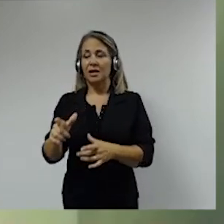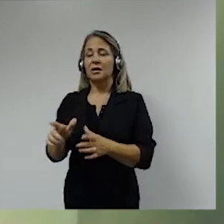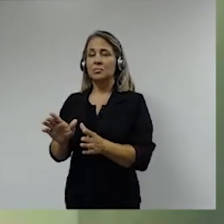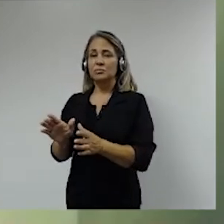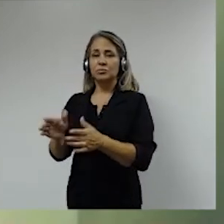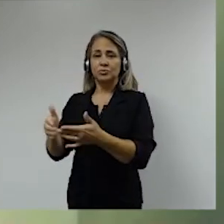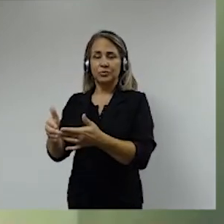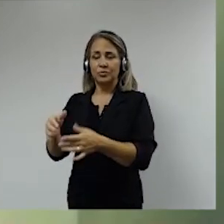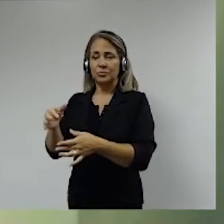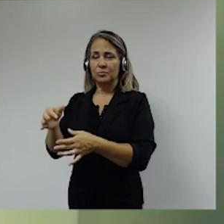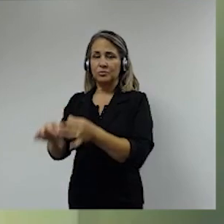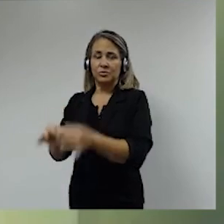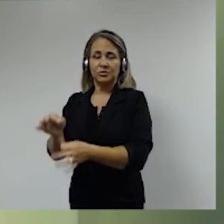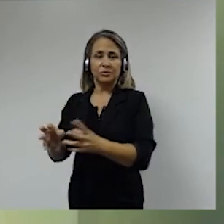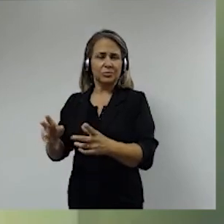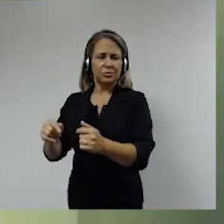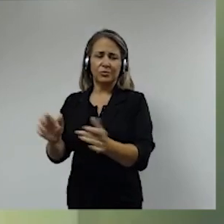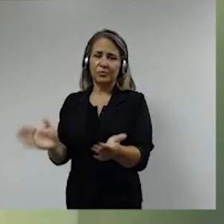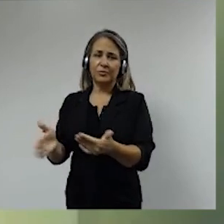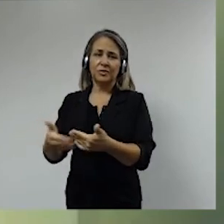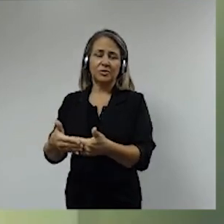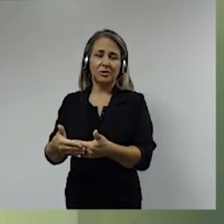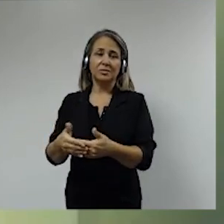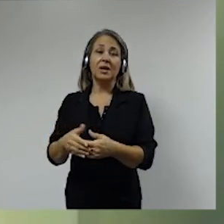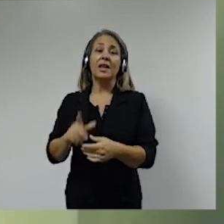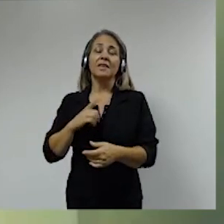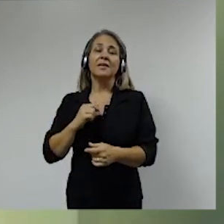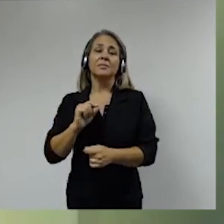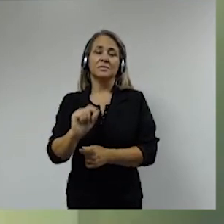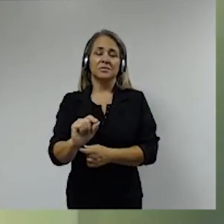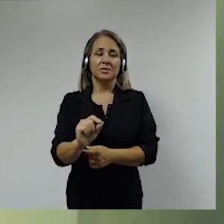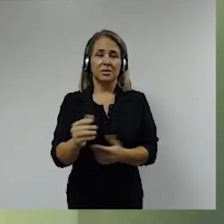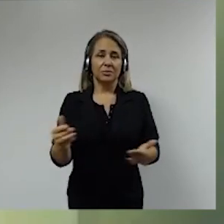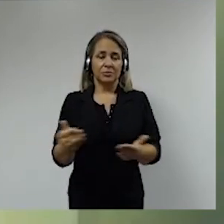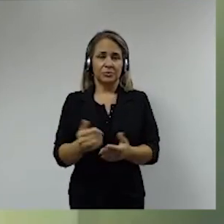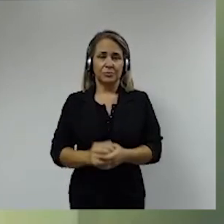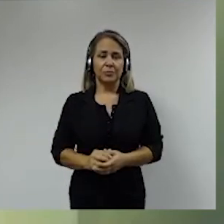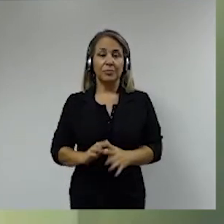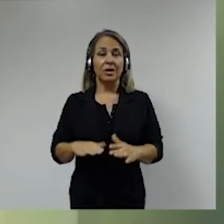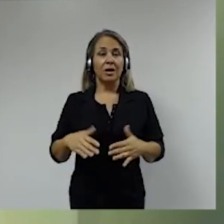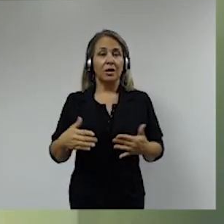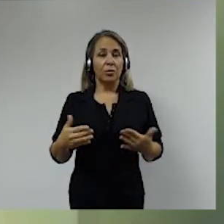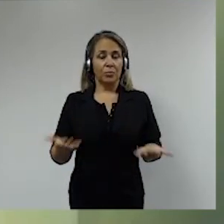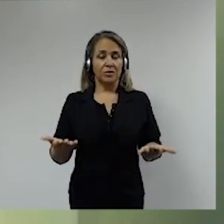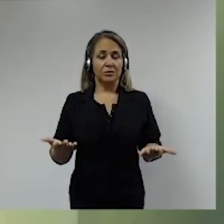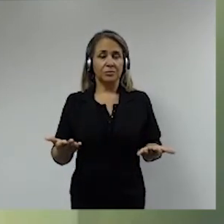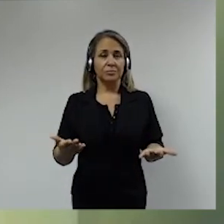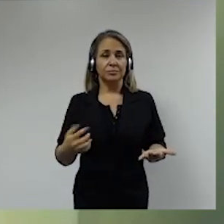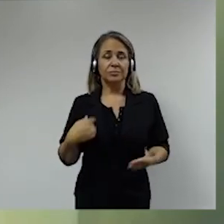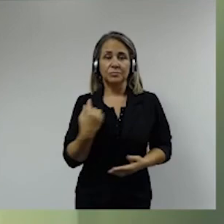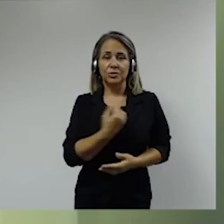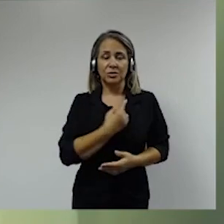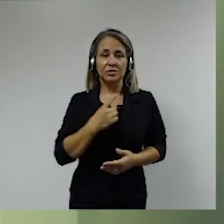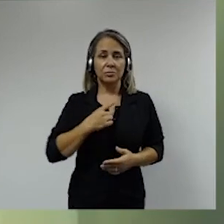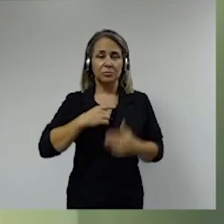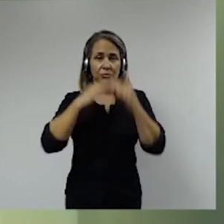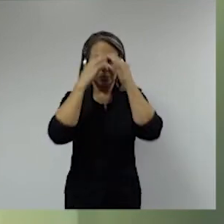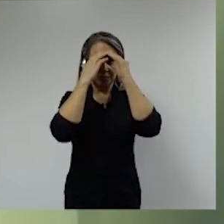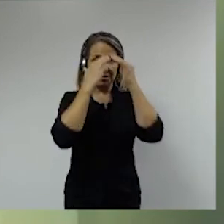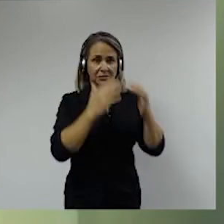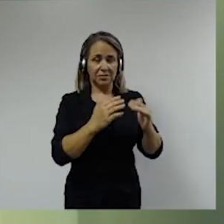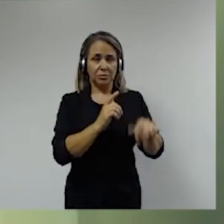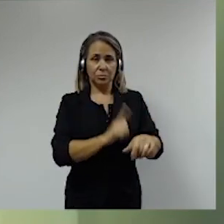fechado. O que nós temos aqui? Quando nós estamos cumprindo um